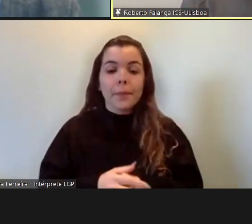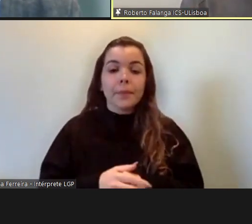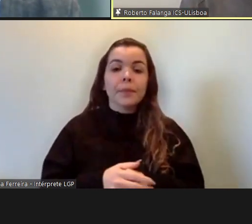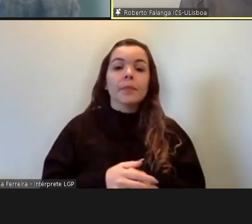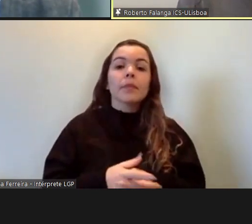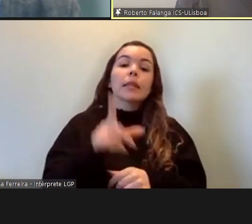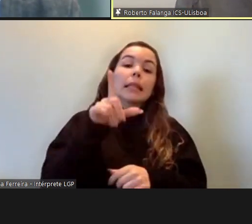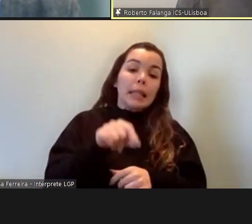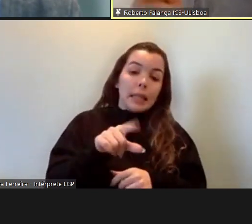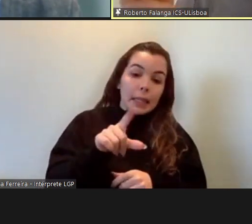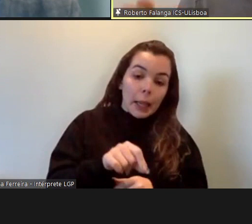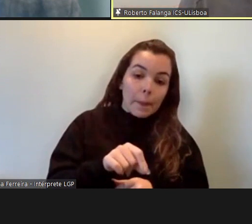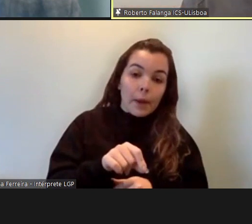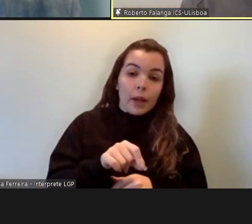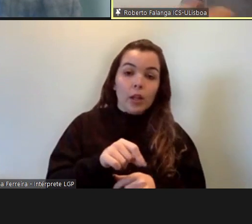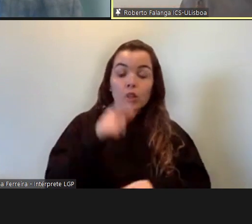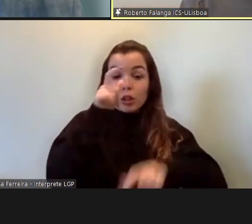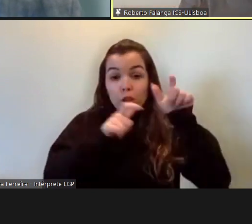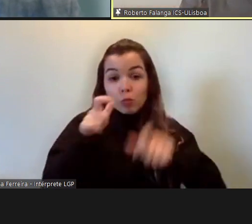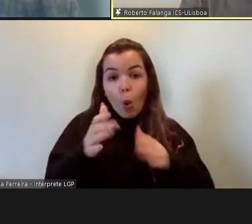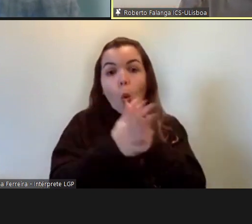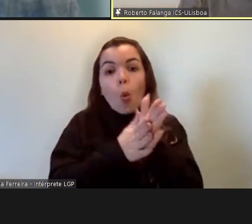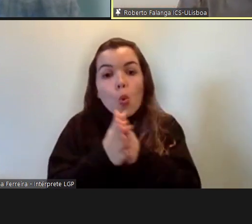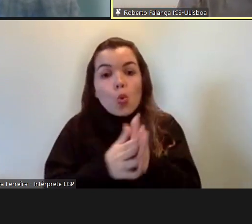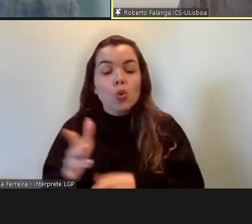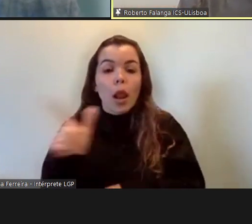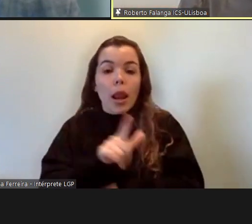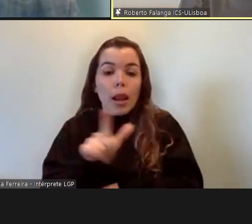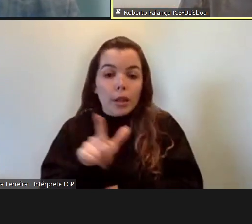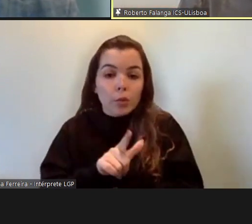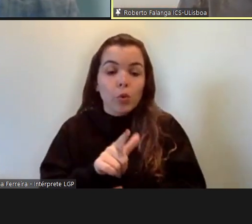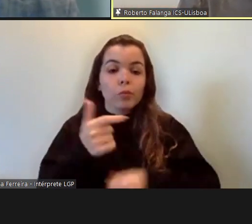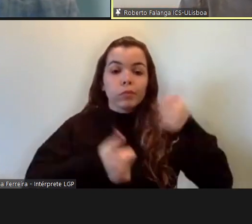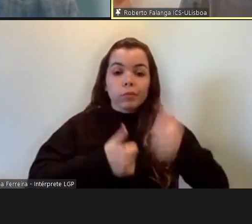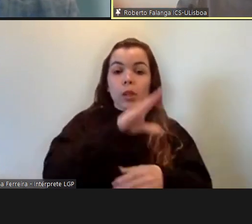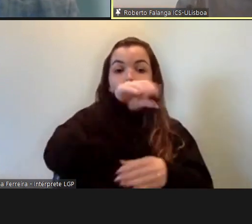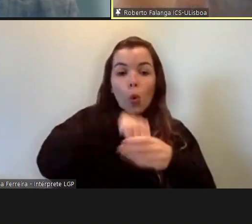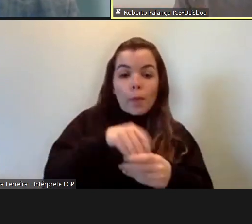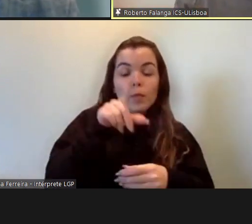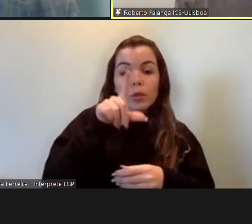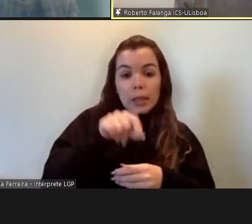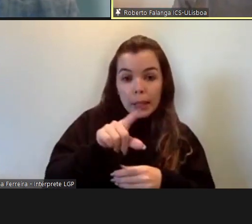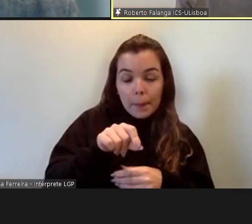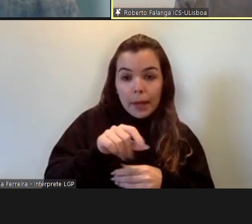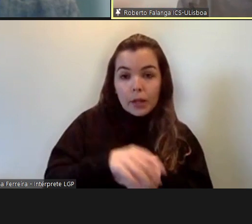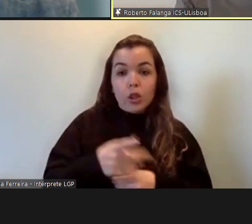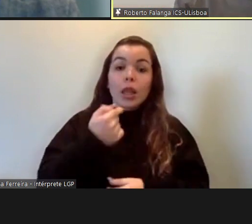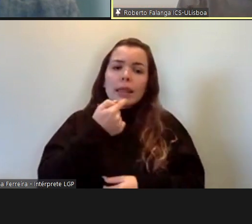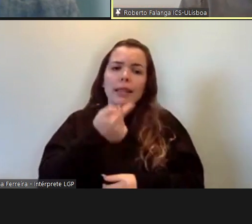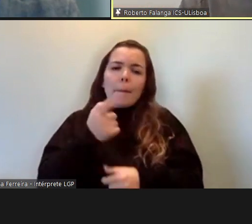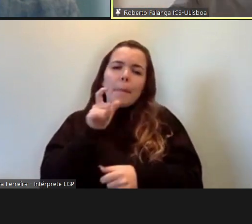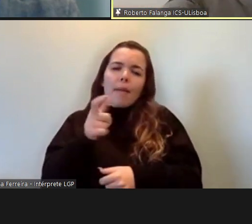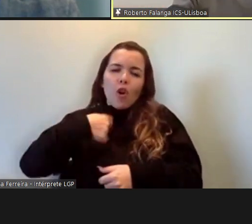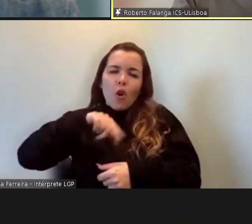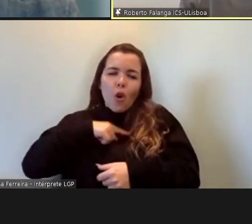também com os utilizadores da cidade, porque no sorteio nós incluímos também, eu digo nós, na verdade, a